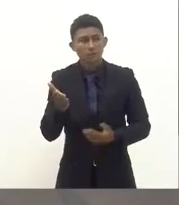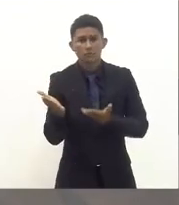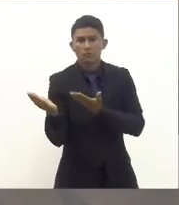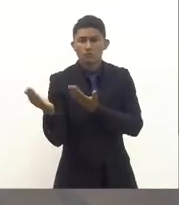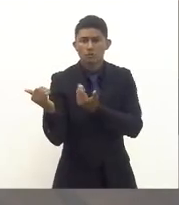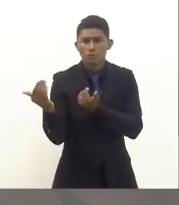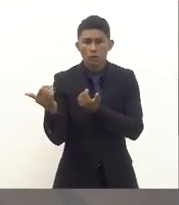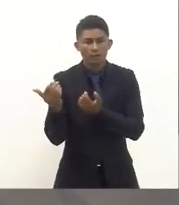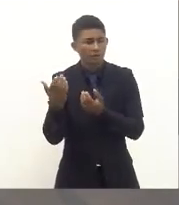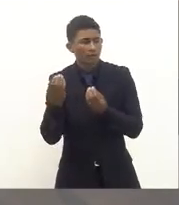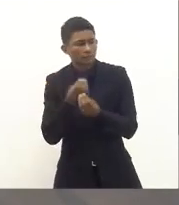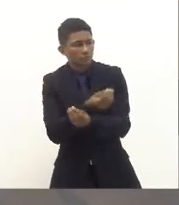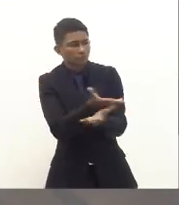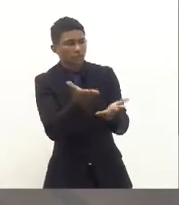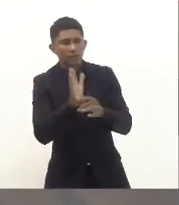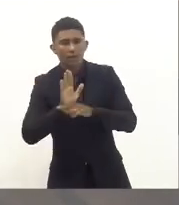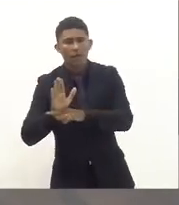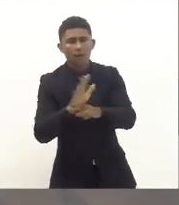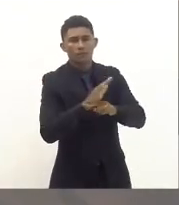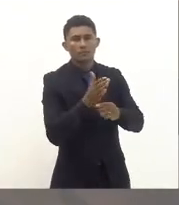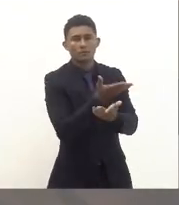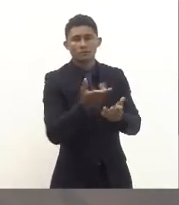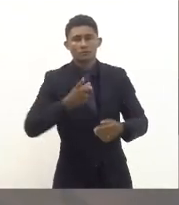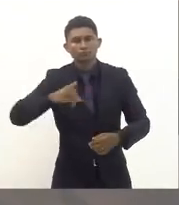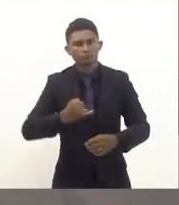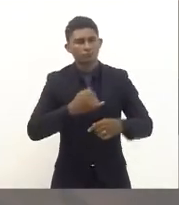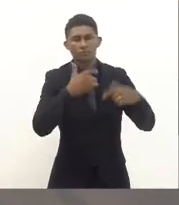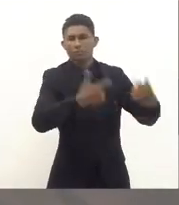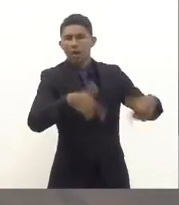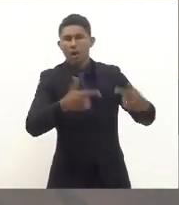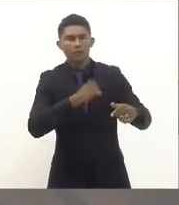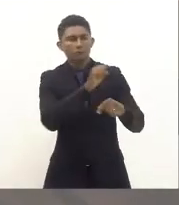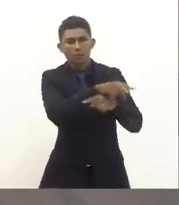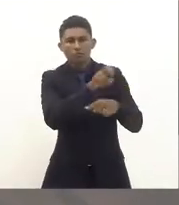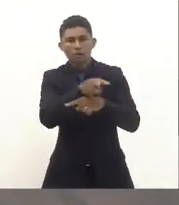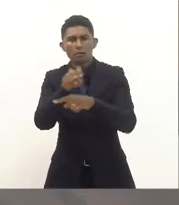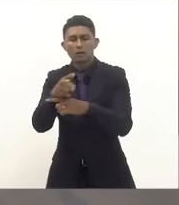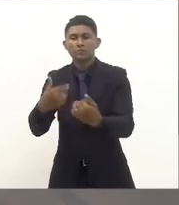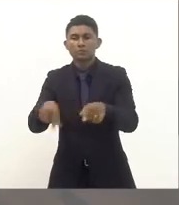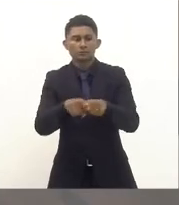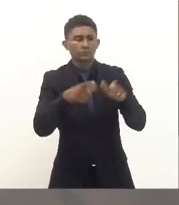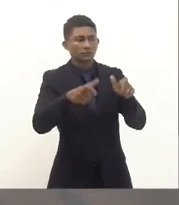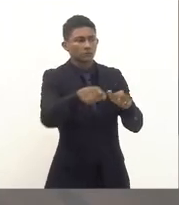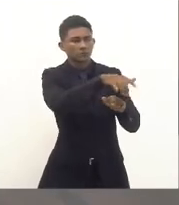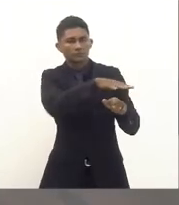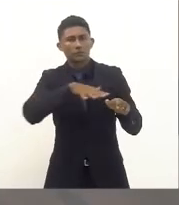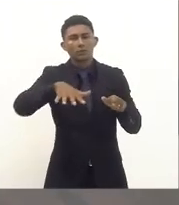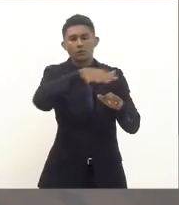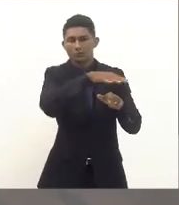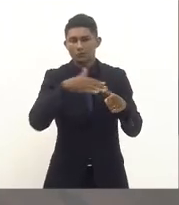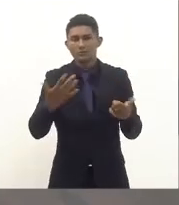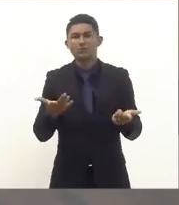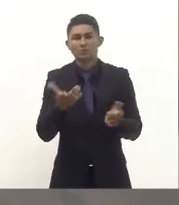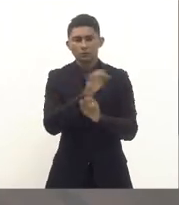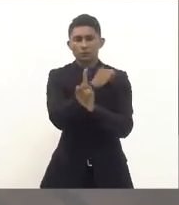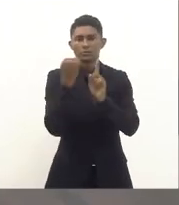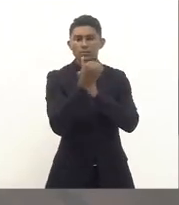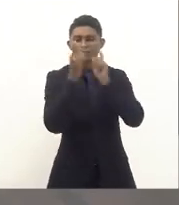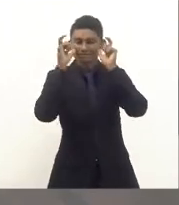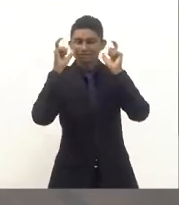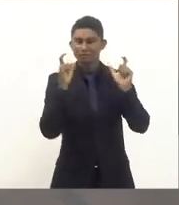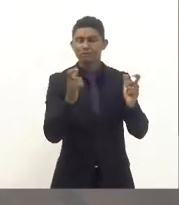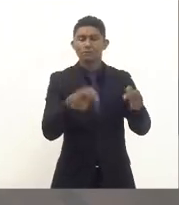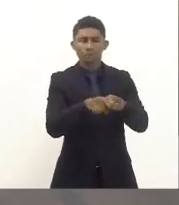de garantir cidadania plena aos territórios as áreas de especial interesse social a